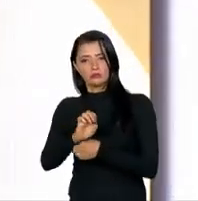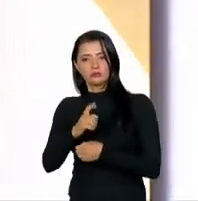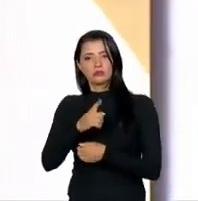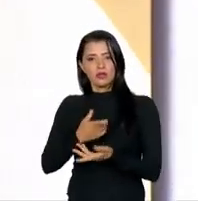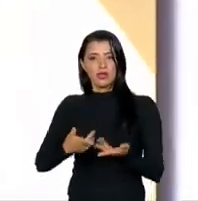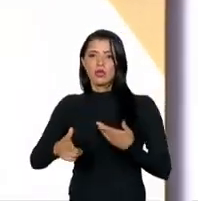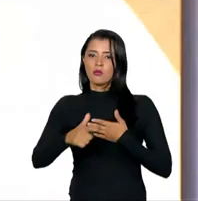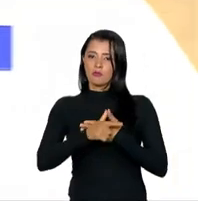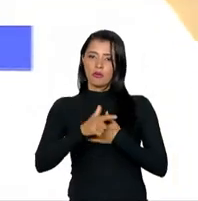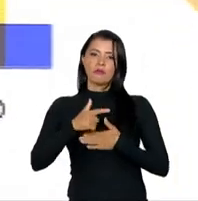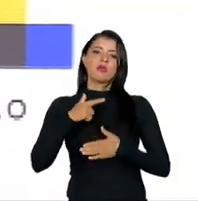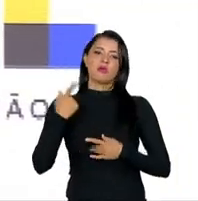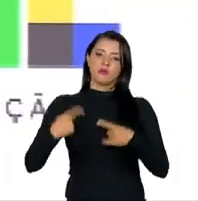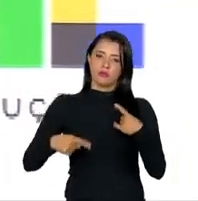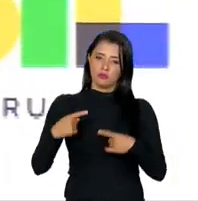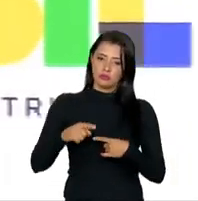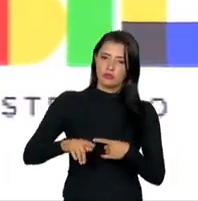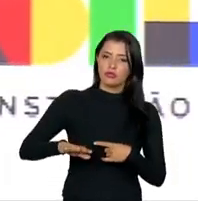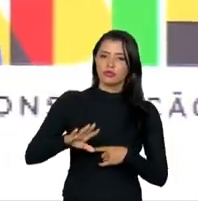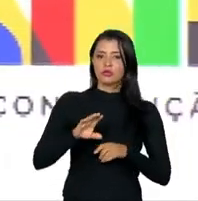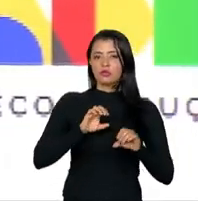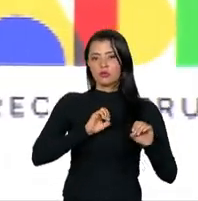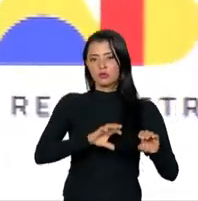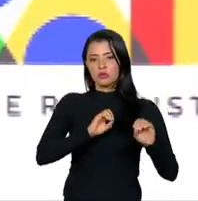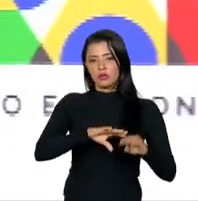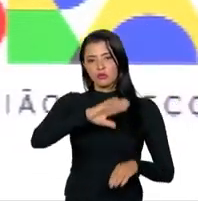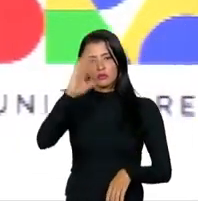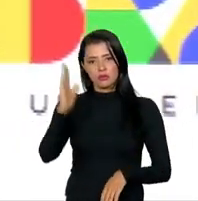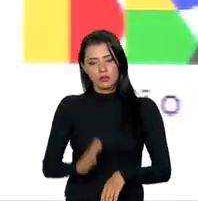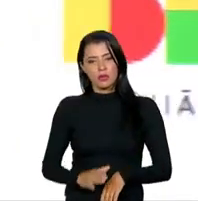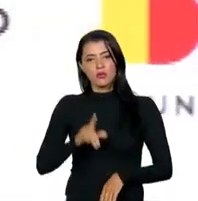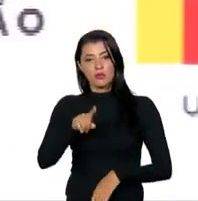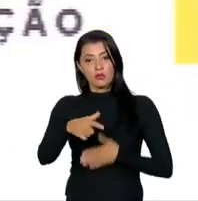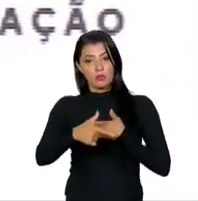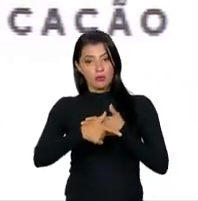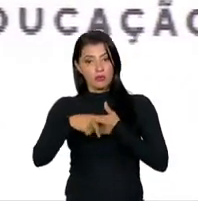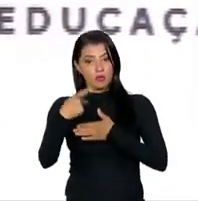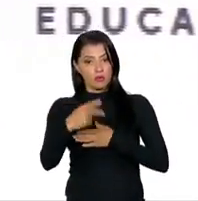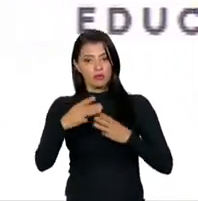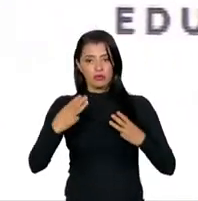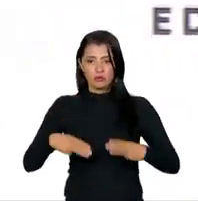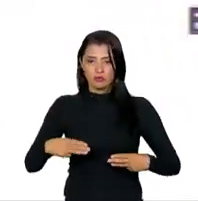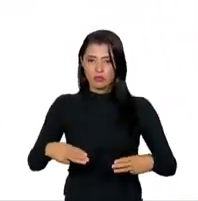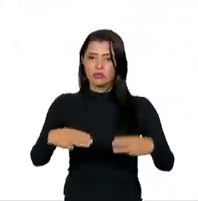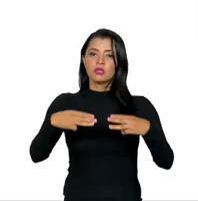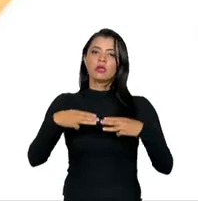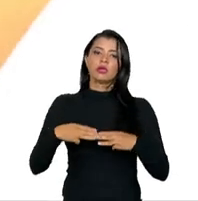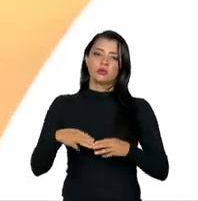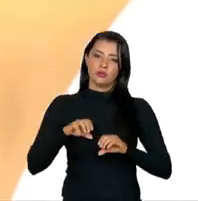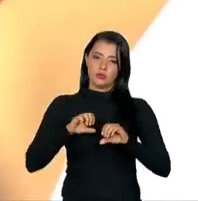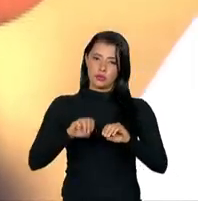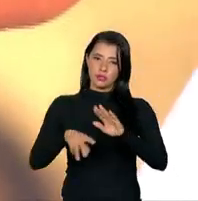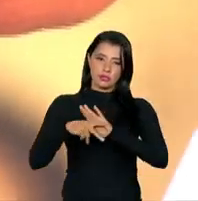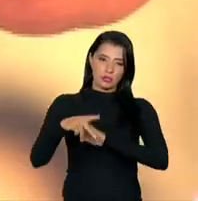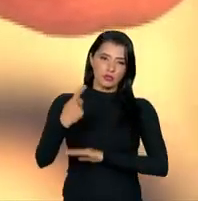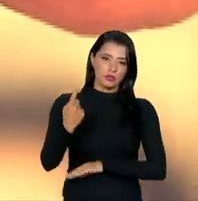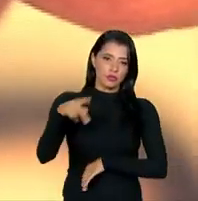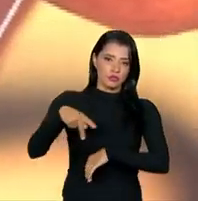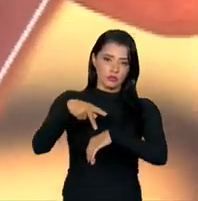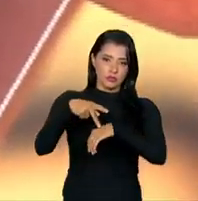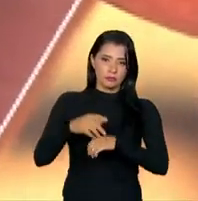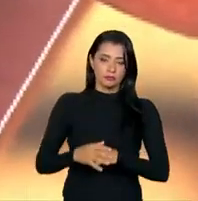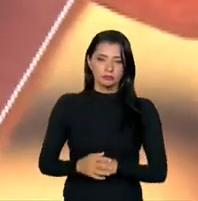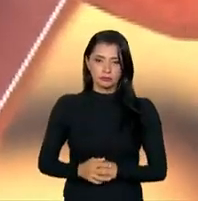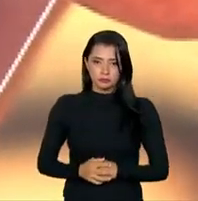da educação, da política educacional brasileira. Para mim, esse é o papel do Ministério da Educação de um país.